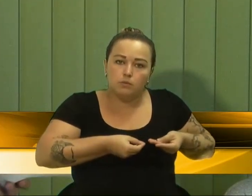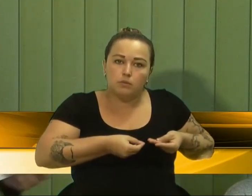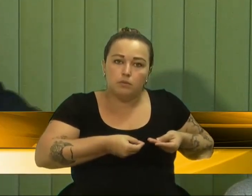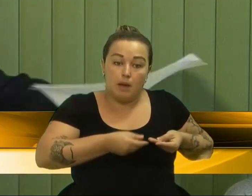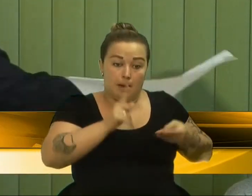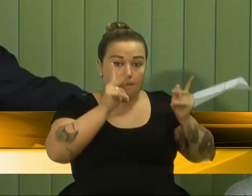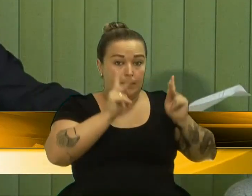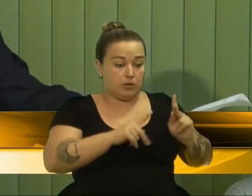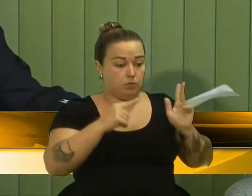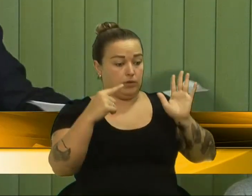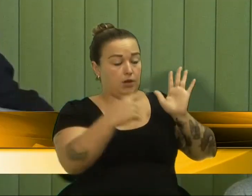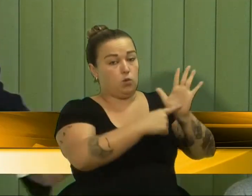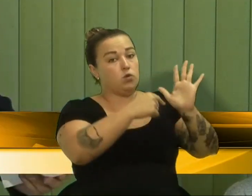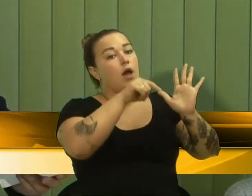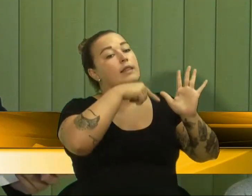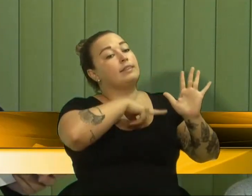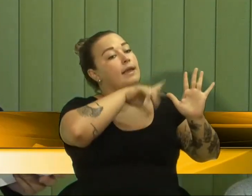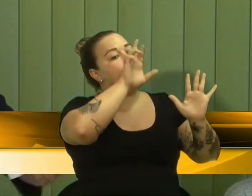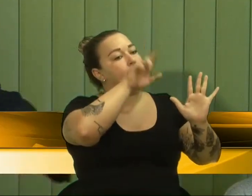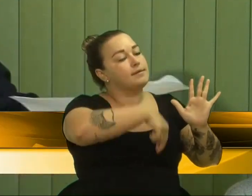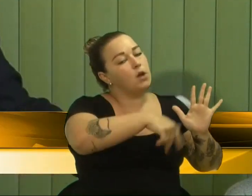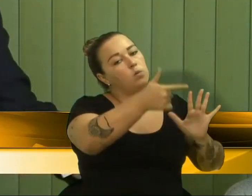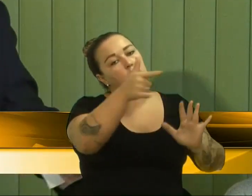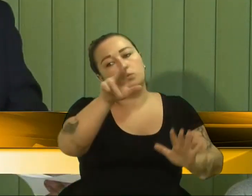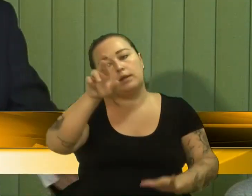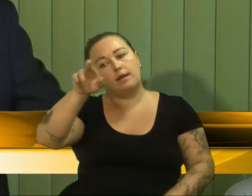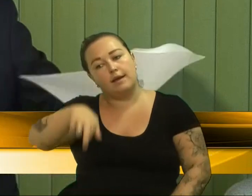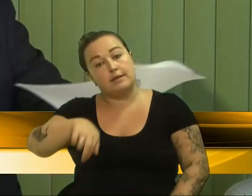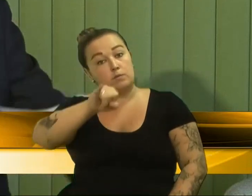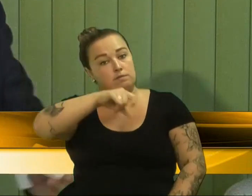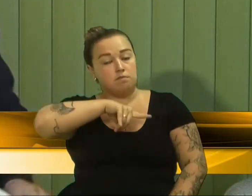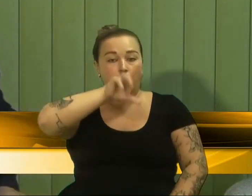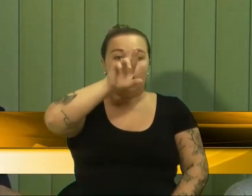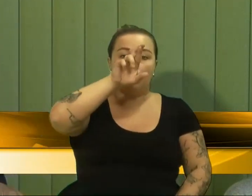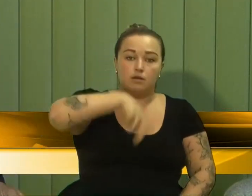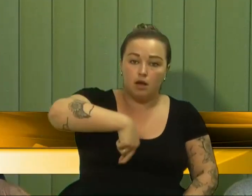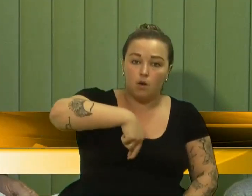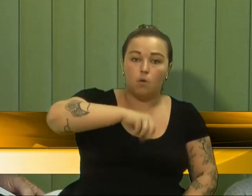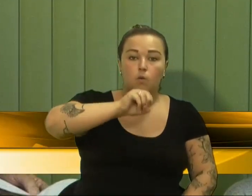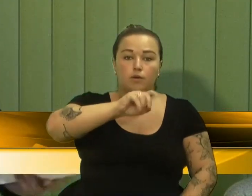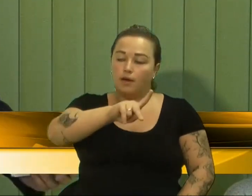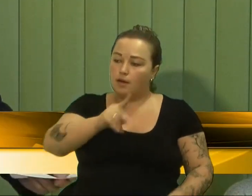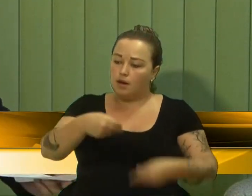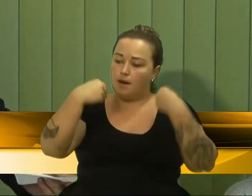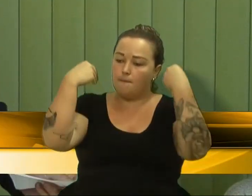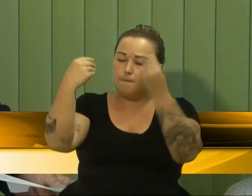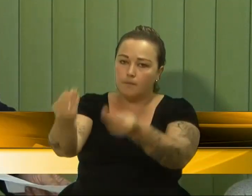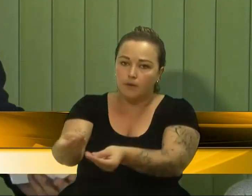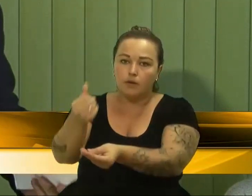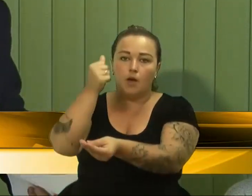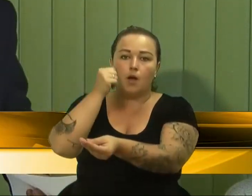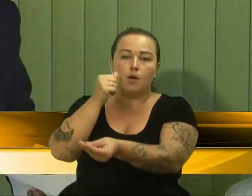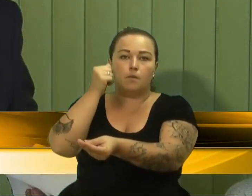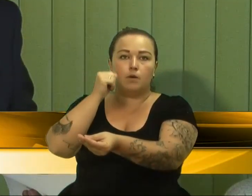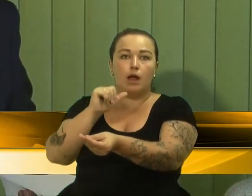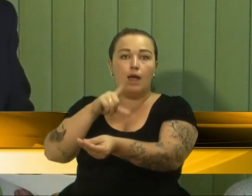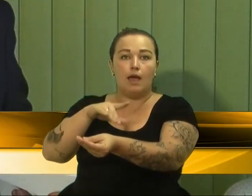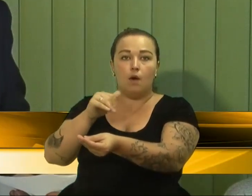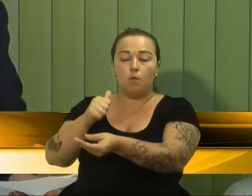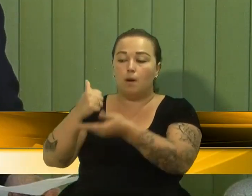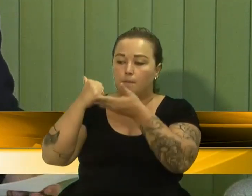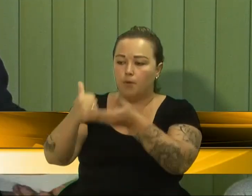para dizer, olha, você tem razão ou não tem razão. Se tem razão, nós vamos encaminhar para a Marlese, é um trabalho de